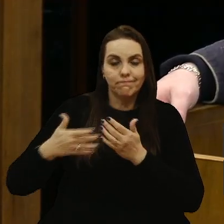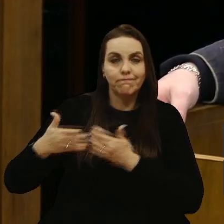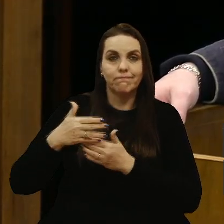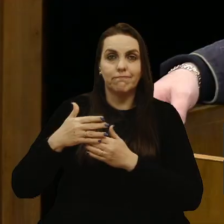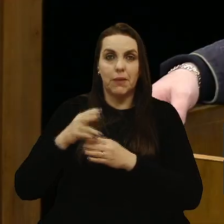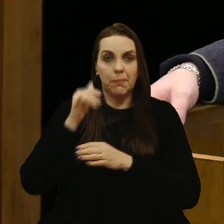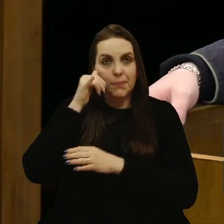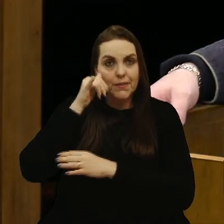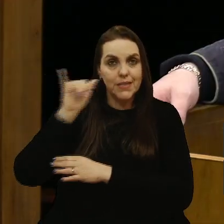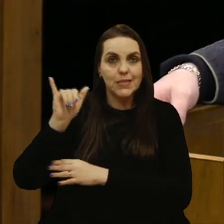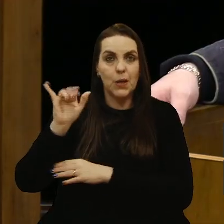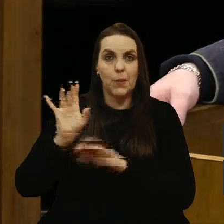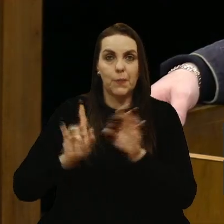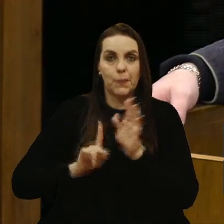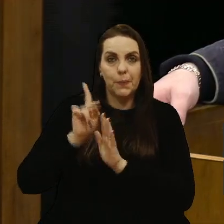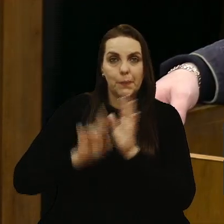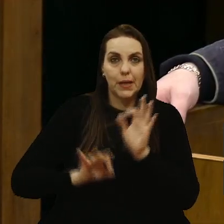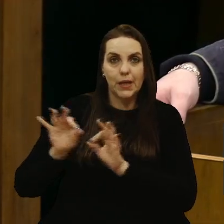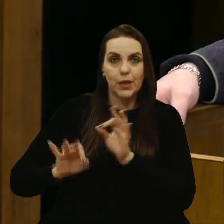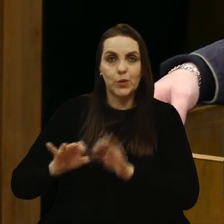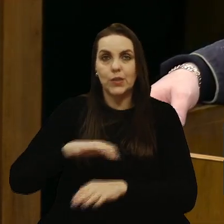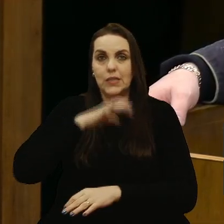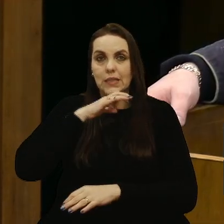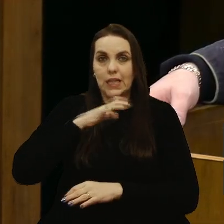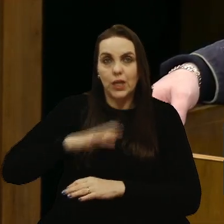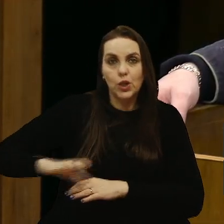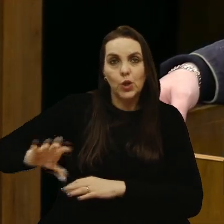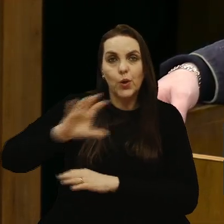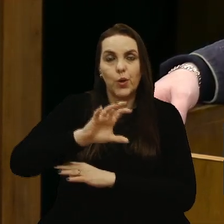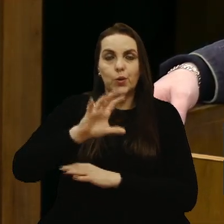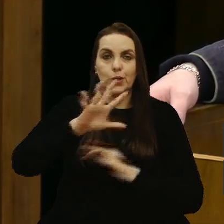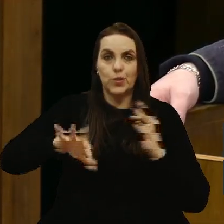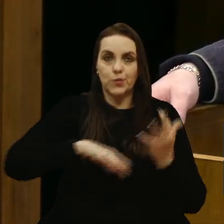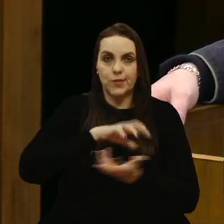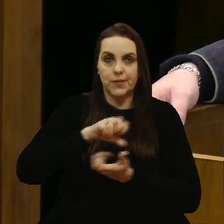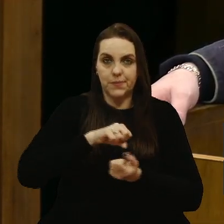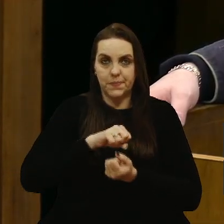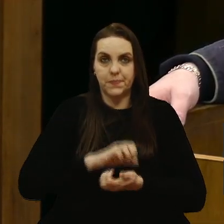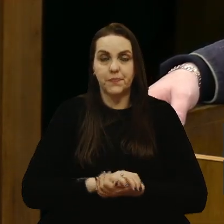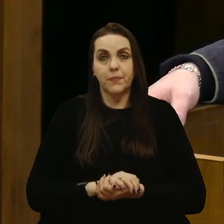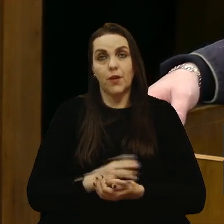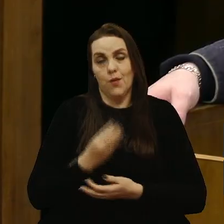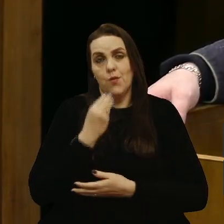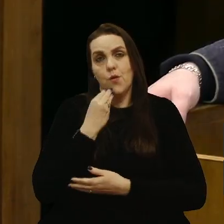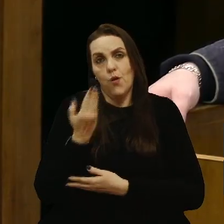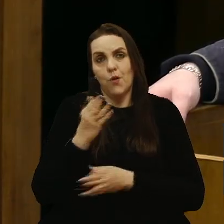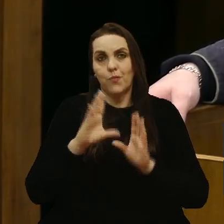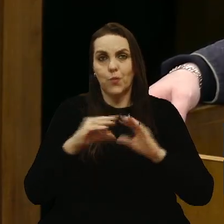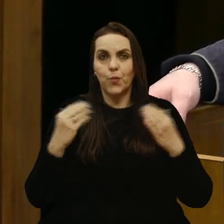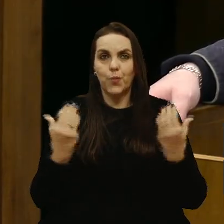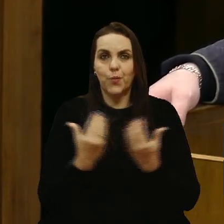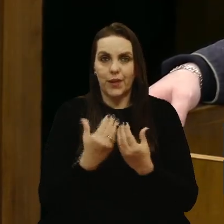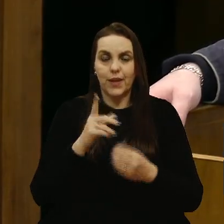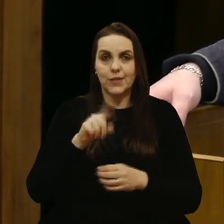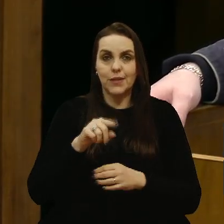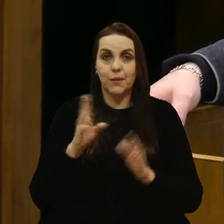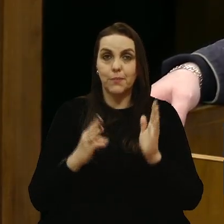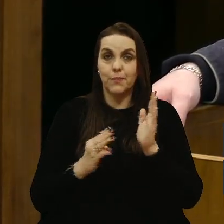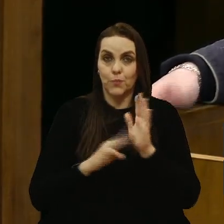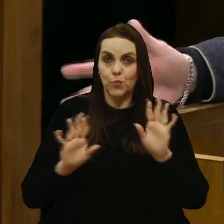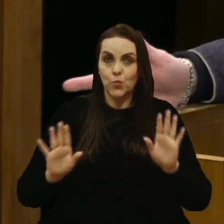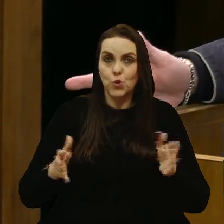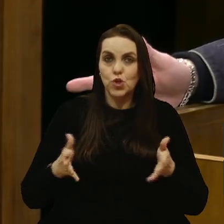prevenção, planejamento territorial e sustentabilidade. Então, obviamente, esse congresso ele foi